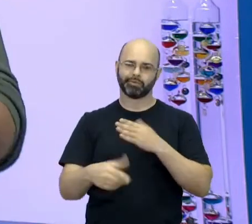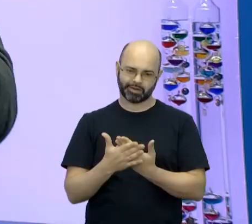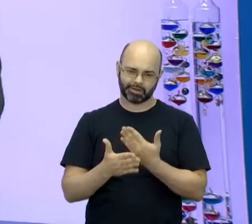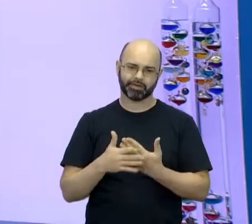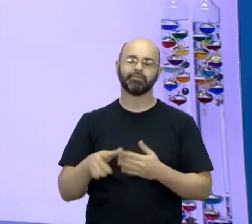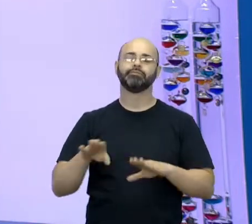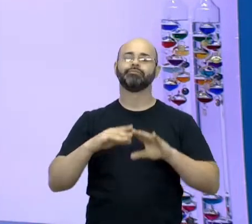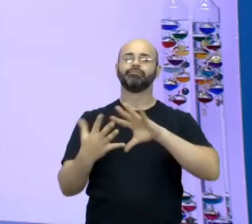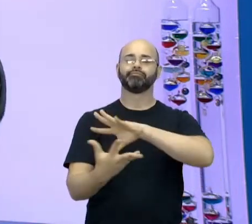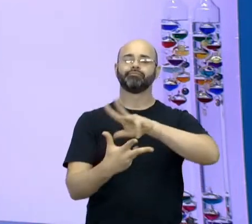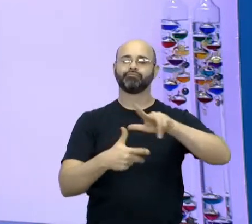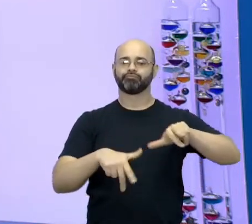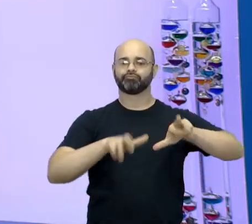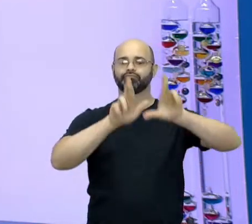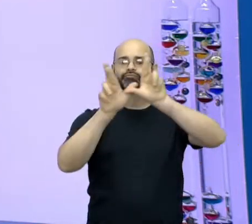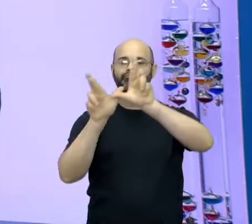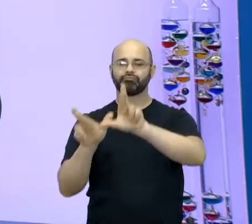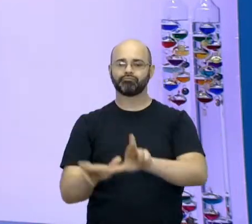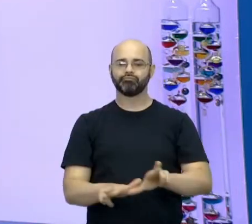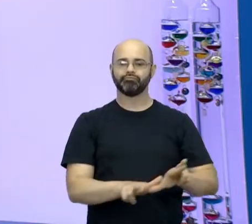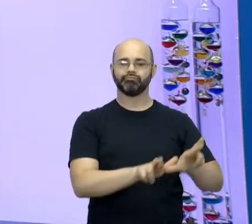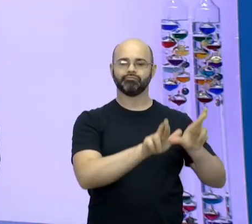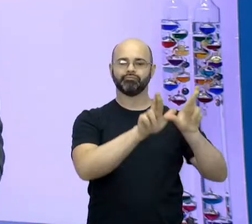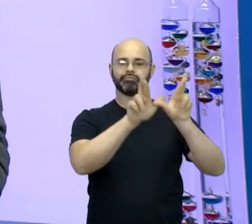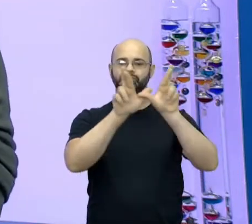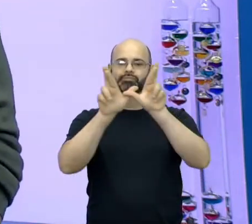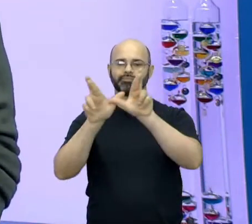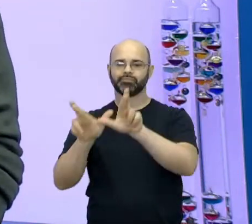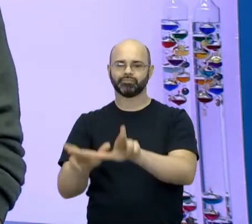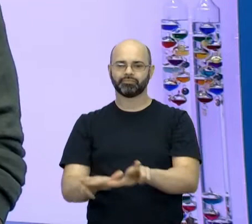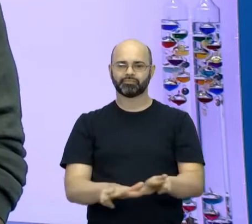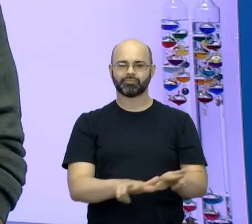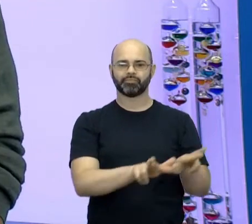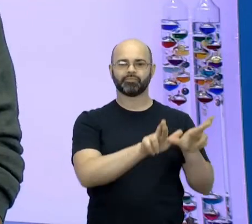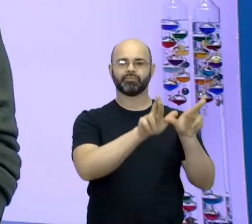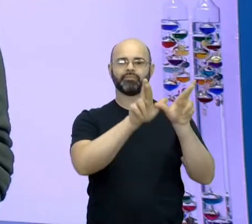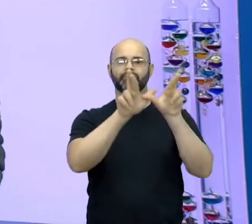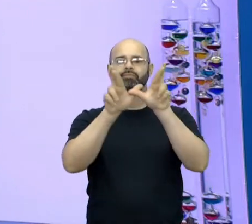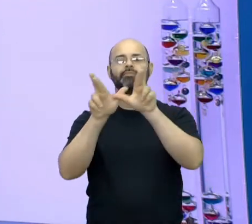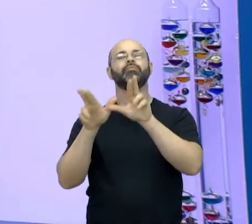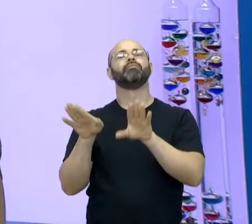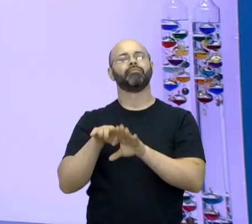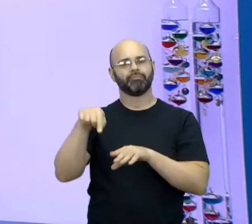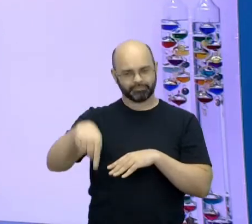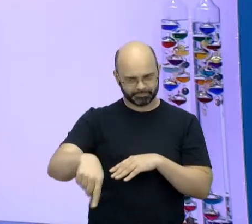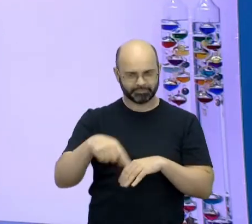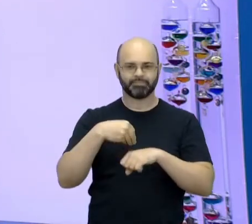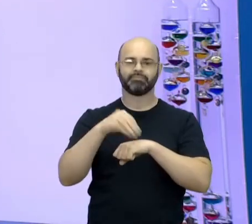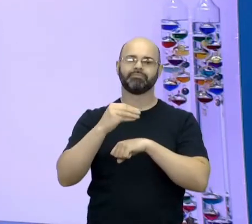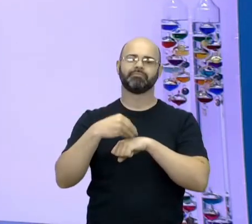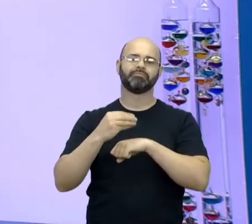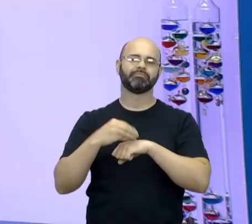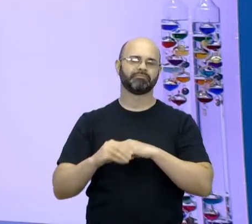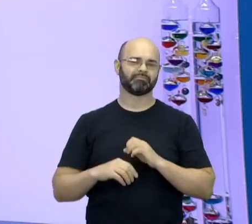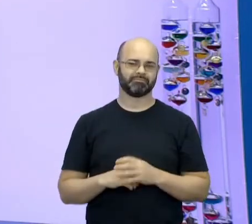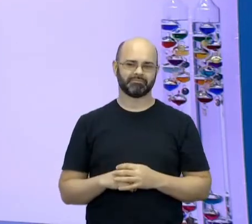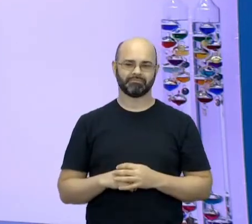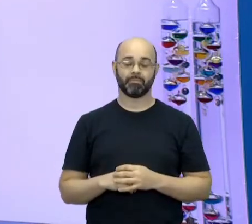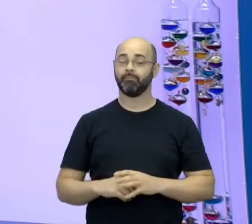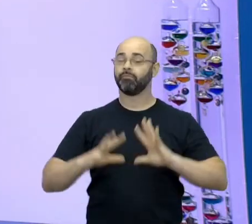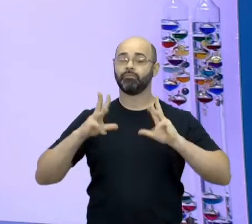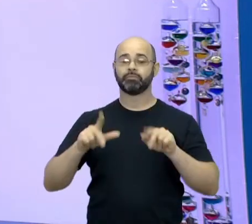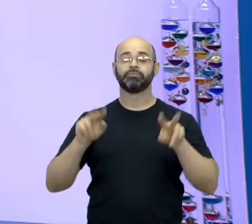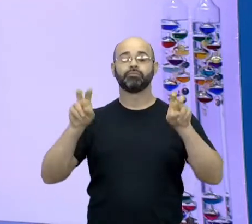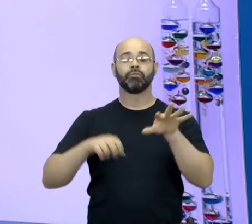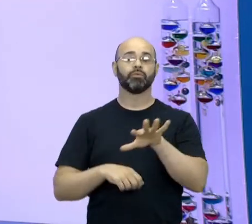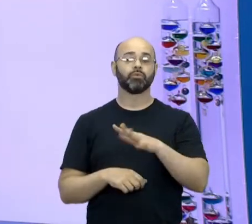Satélites, comunicação via satélite. Estou falando também nesse componente de fenômenos ondulatórios. Então, tudo que está relacionado a ondas, eu estou